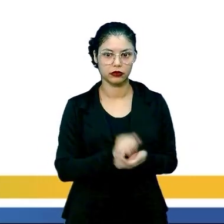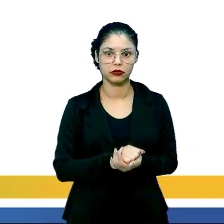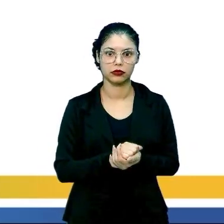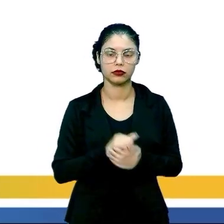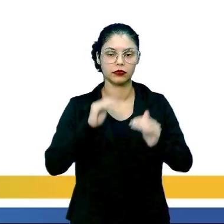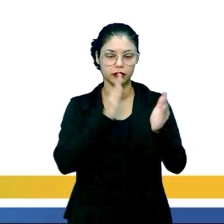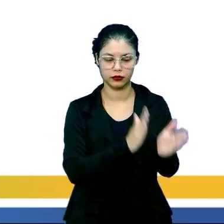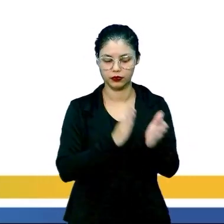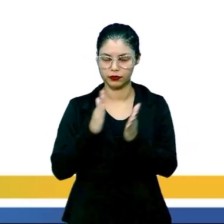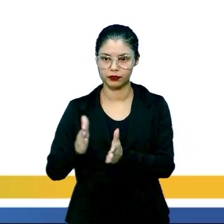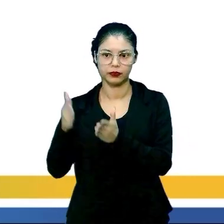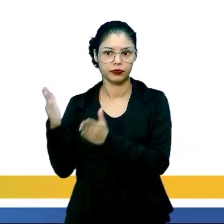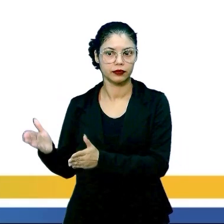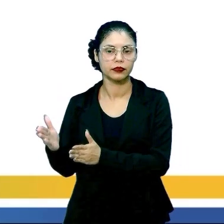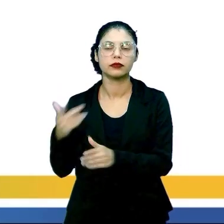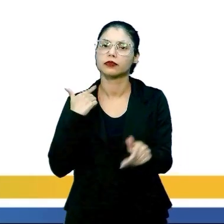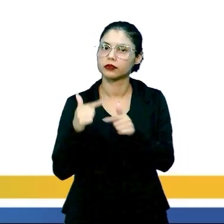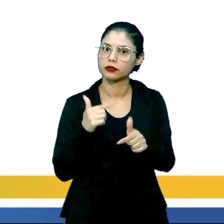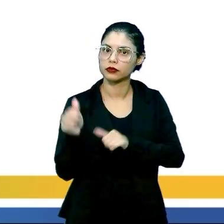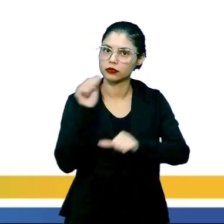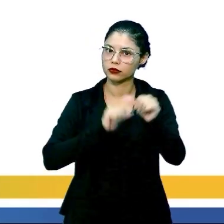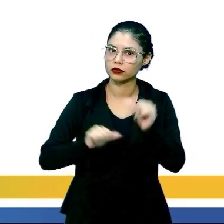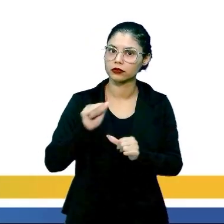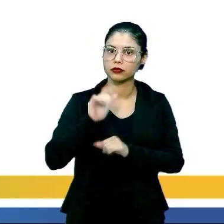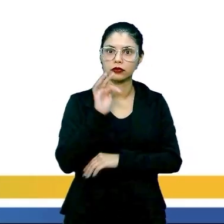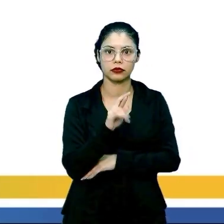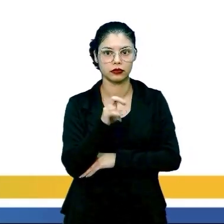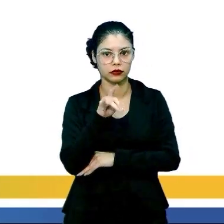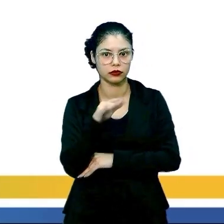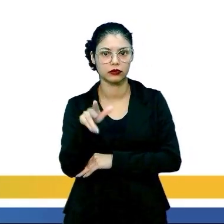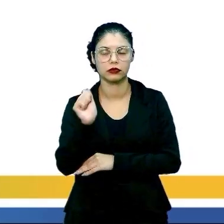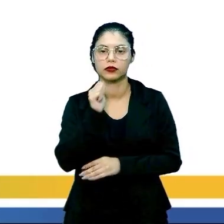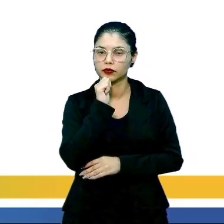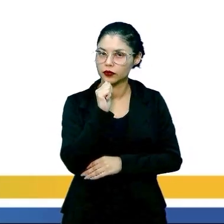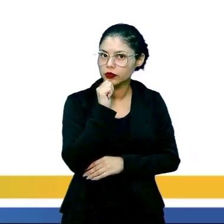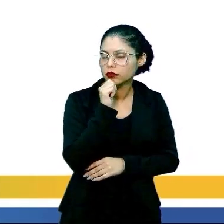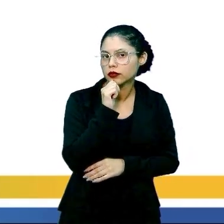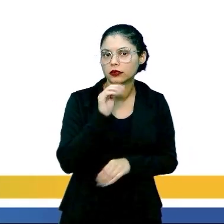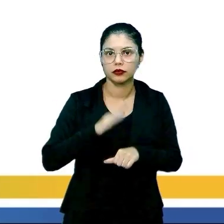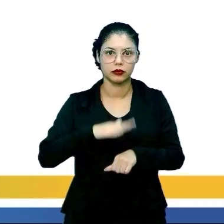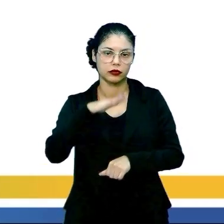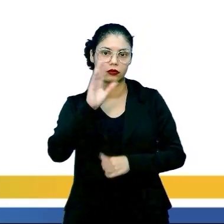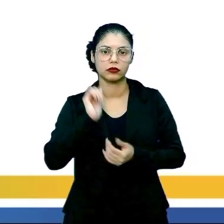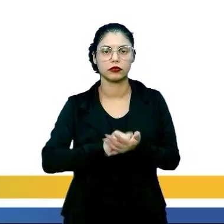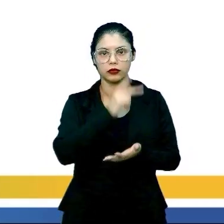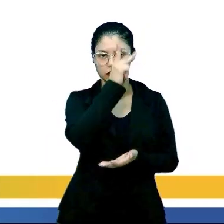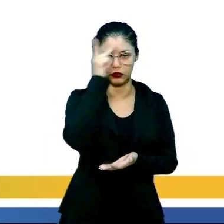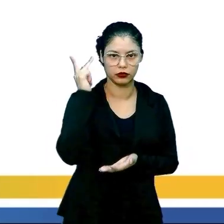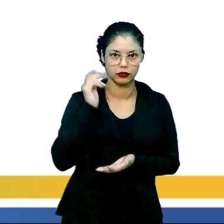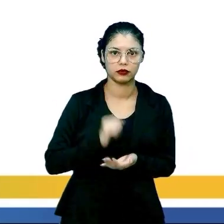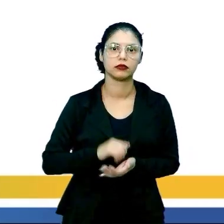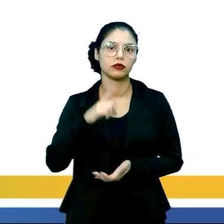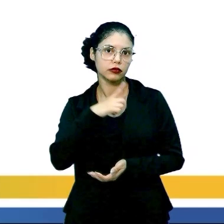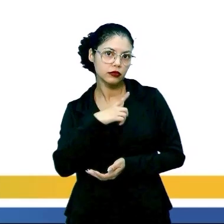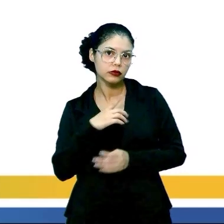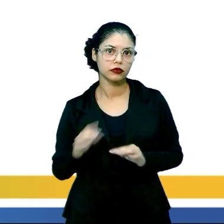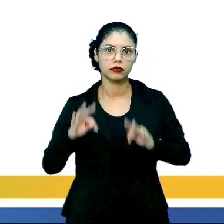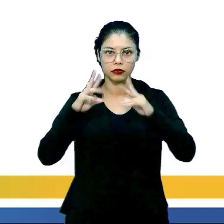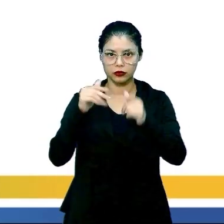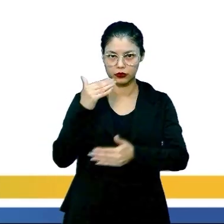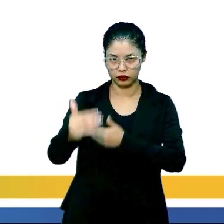ser seriado. Então, o trabalhador, ao contrário do artesão, ele não é mais a pessoa que entende todo